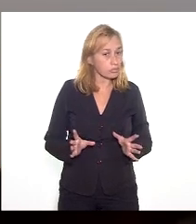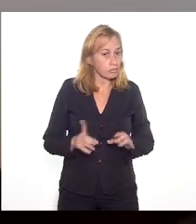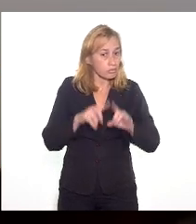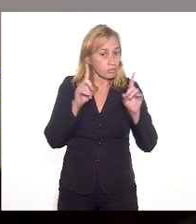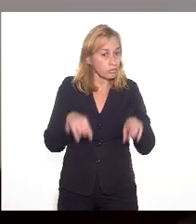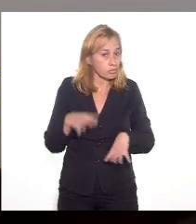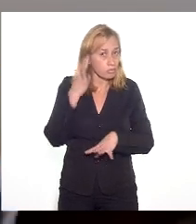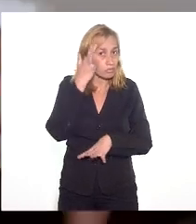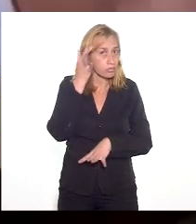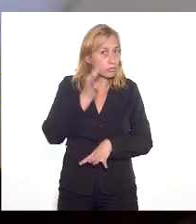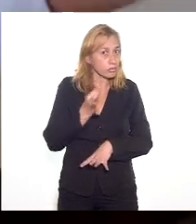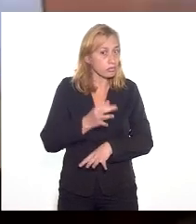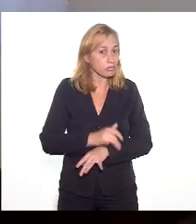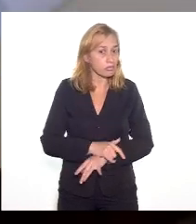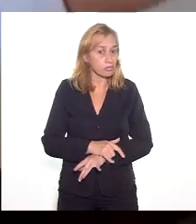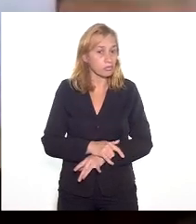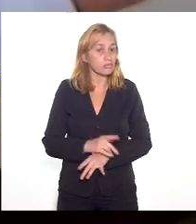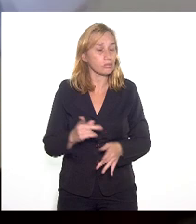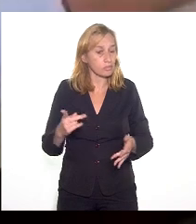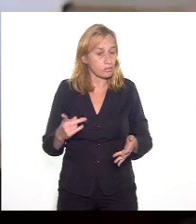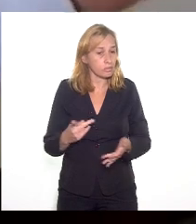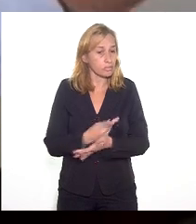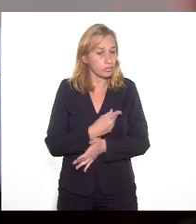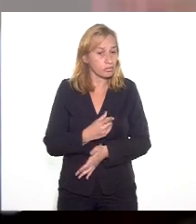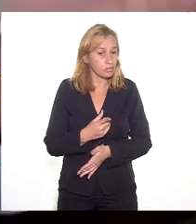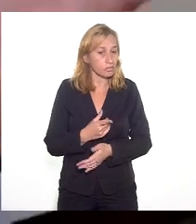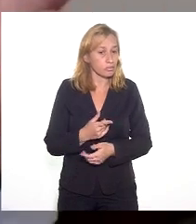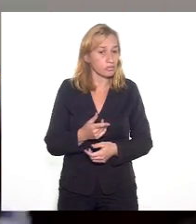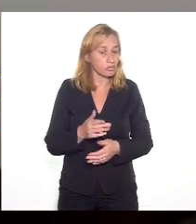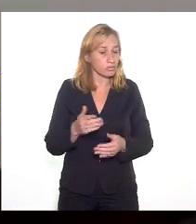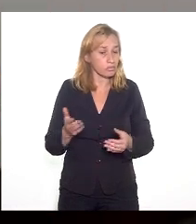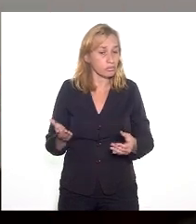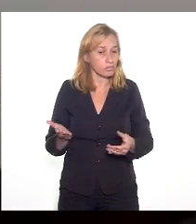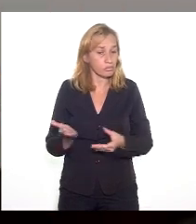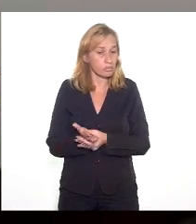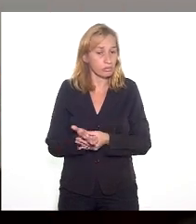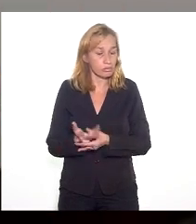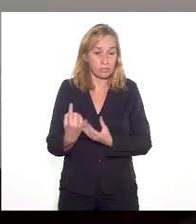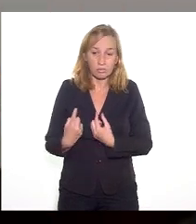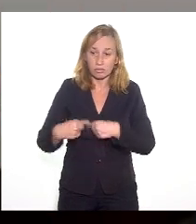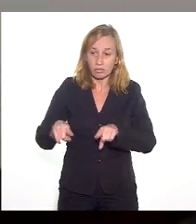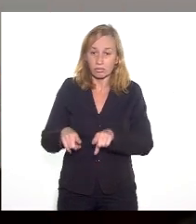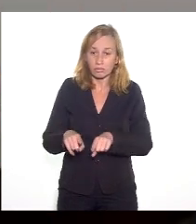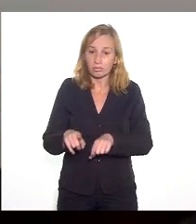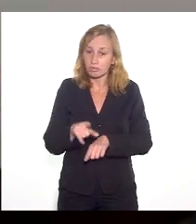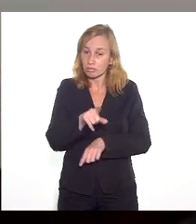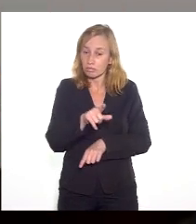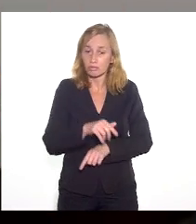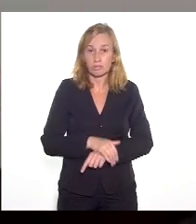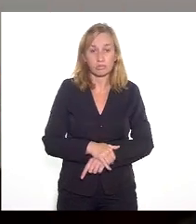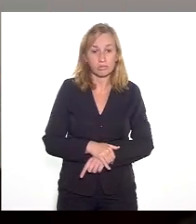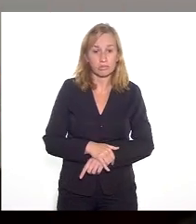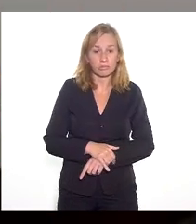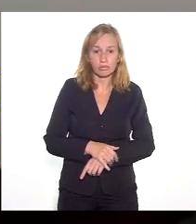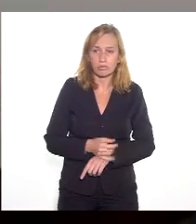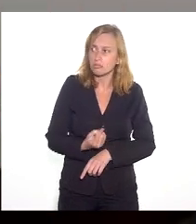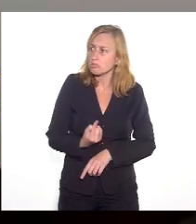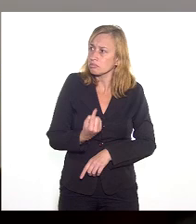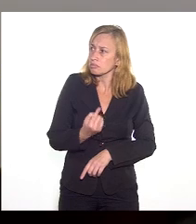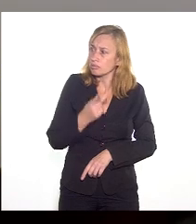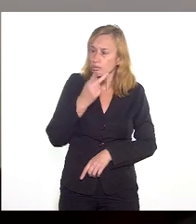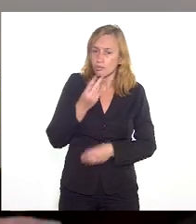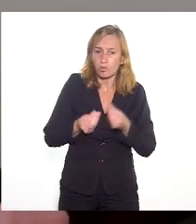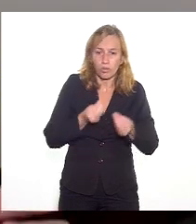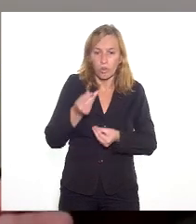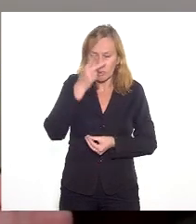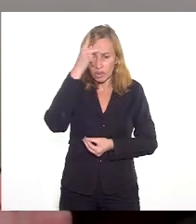servidores soubessem que corria um processo administrativo disciplinar contra eles. Ora, deputado Eliomar, ninguém pode ser processado sem